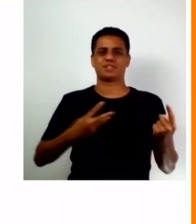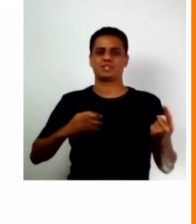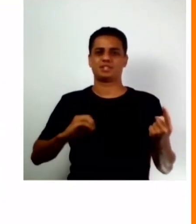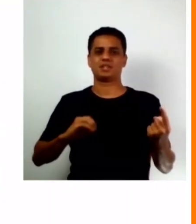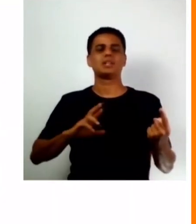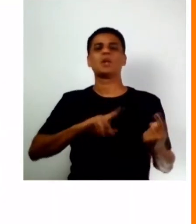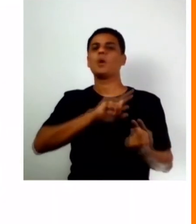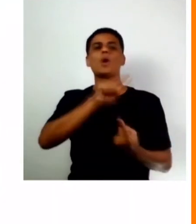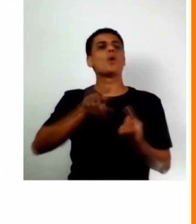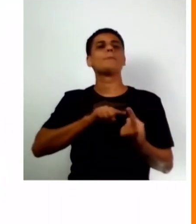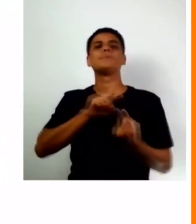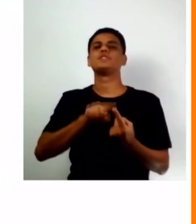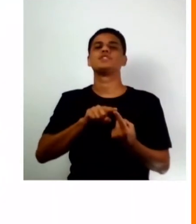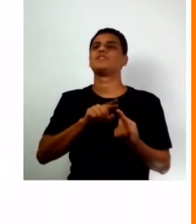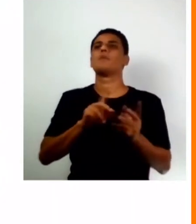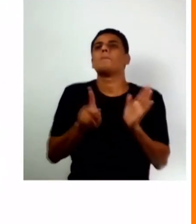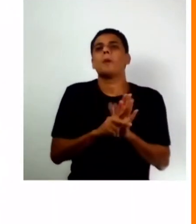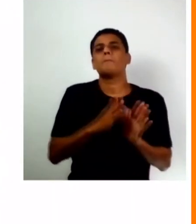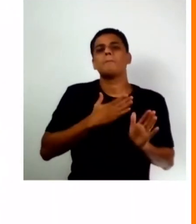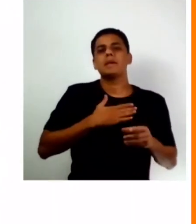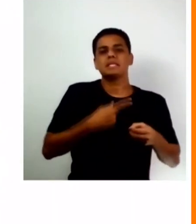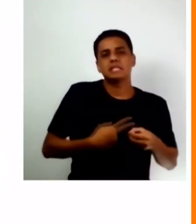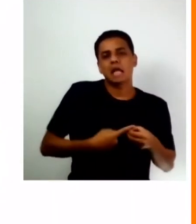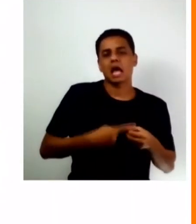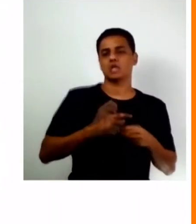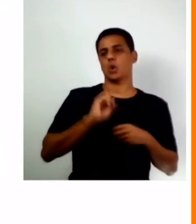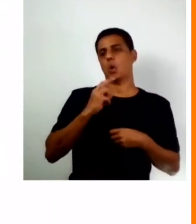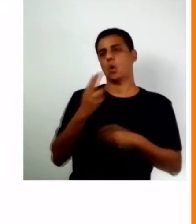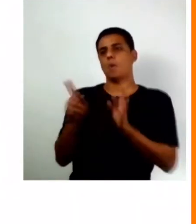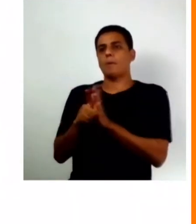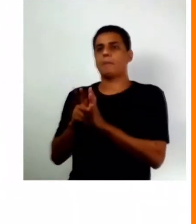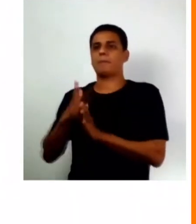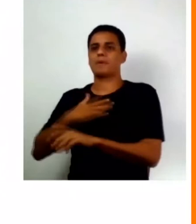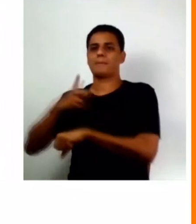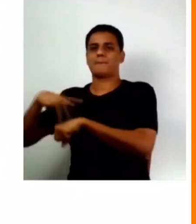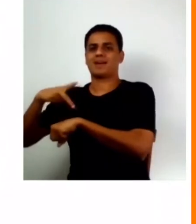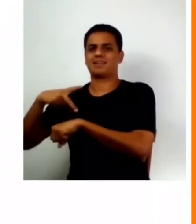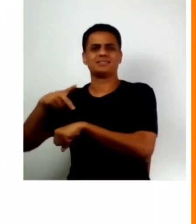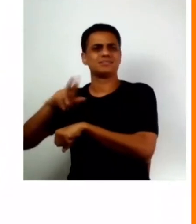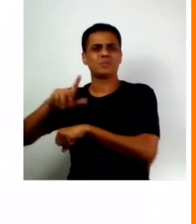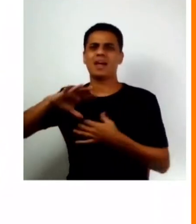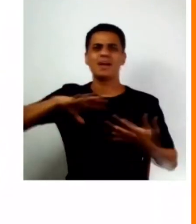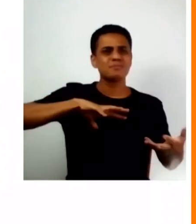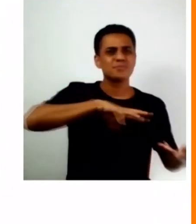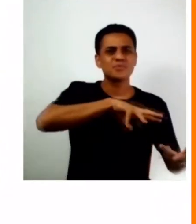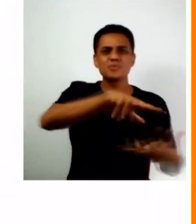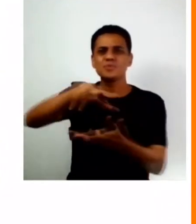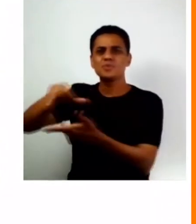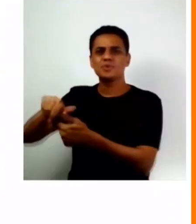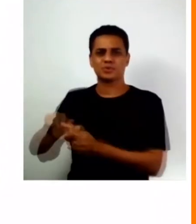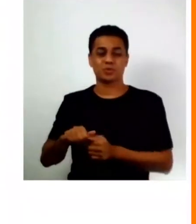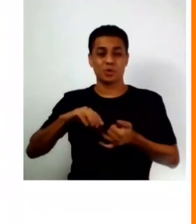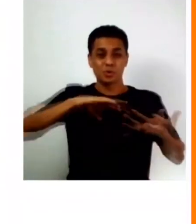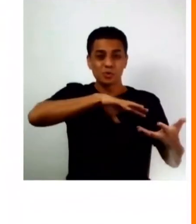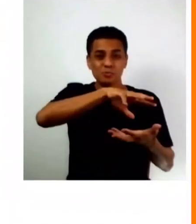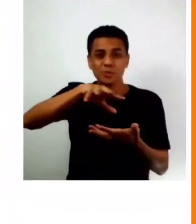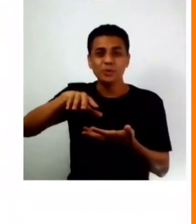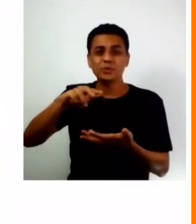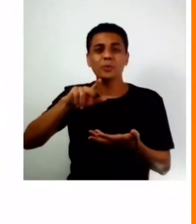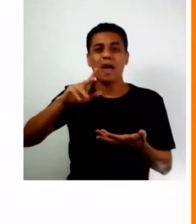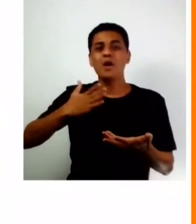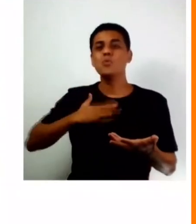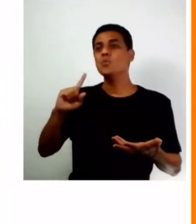objetivo de todos. Já non podemos, é a o planeta non é de un país, non ti de fronteras, sino o planeta é de todos.